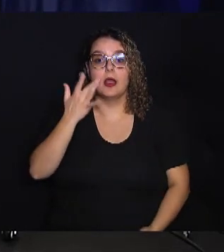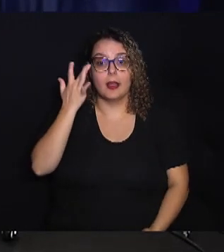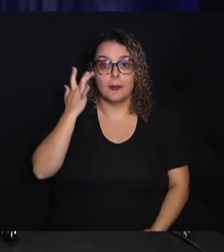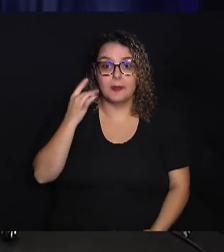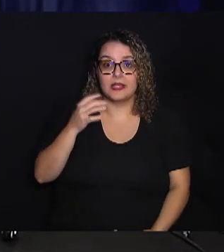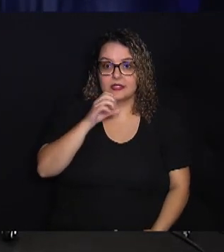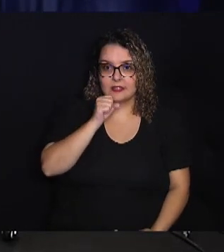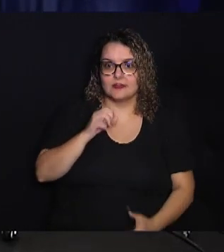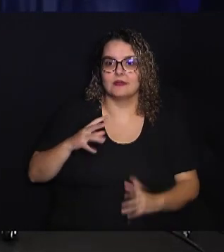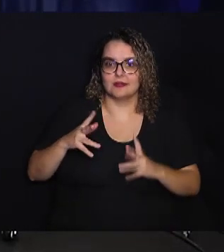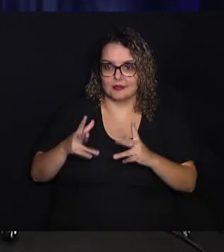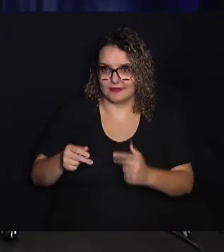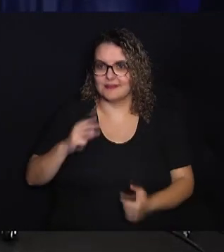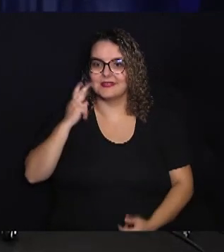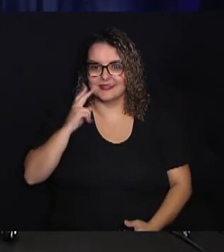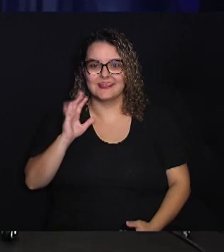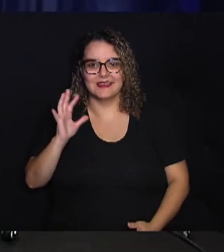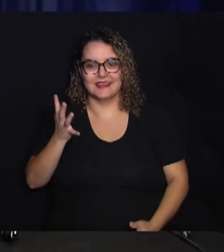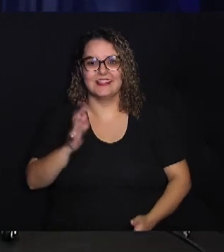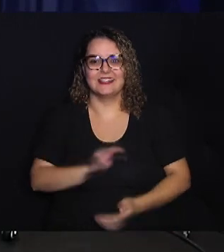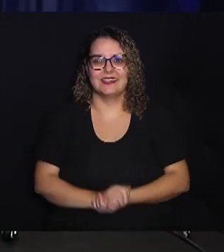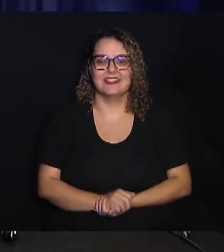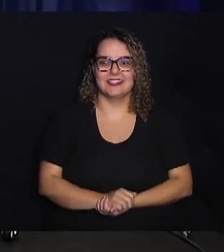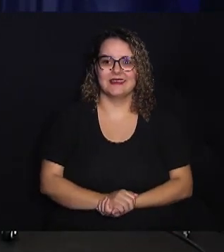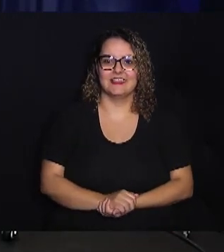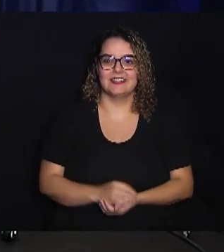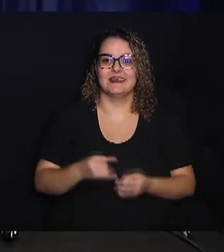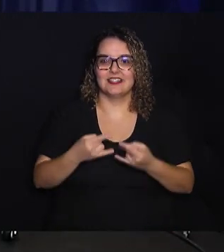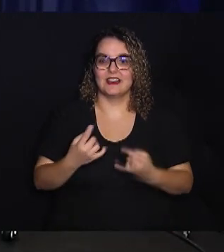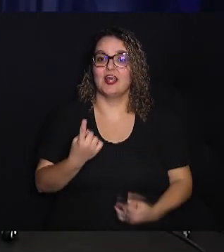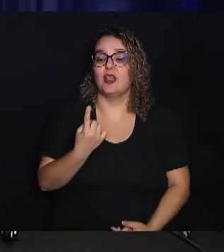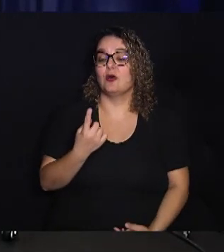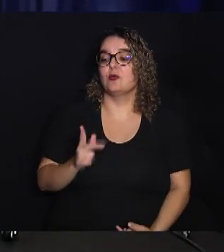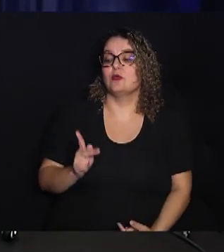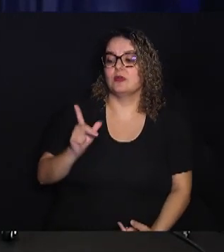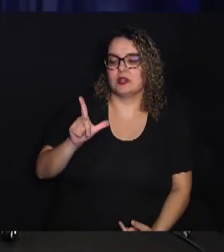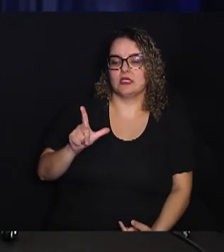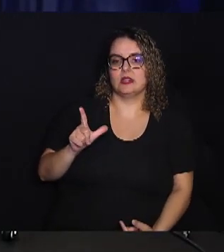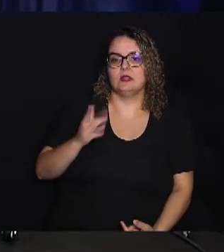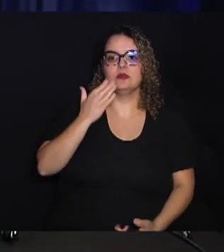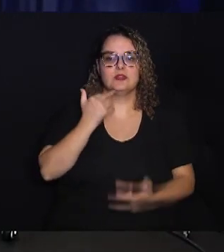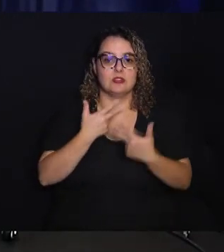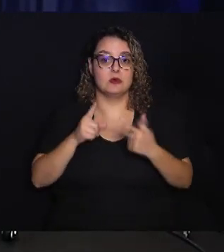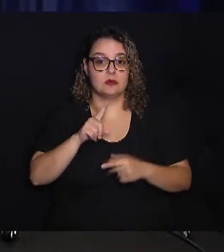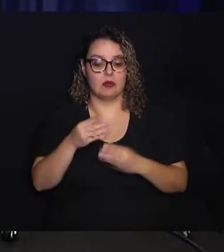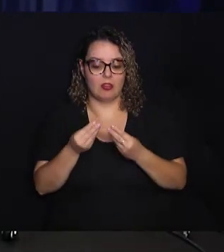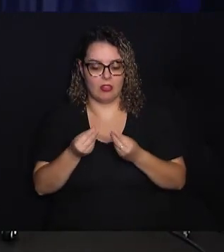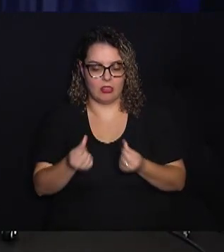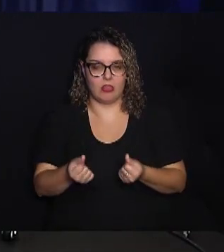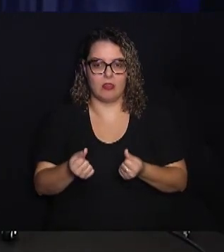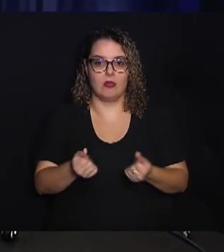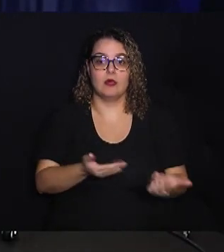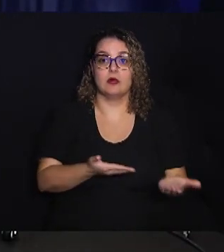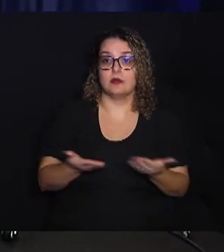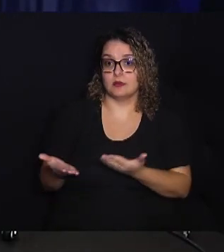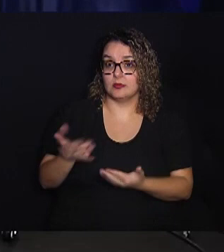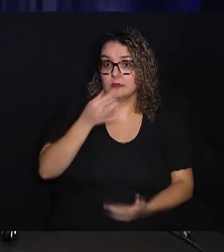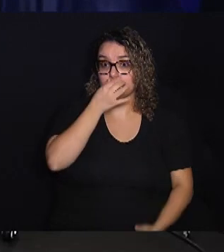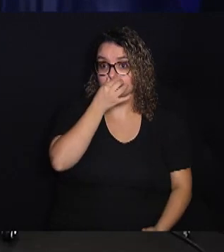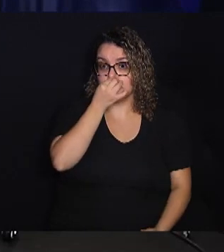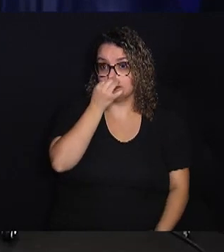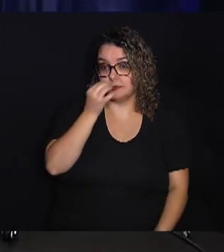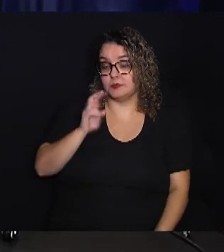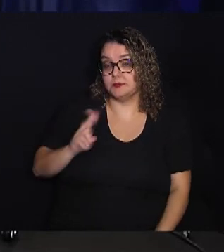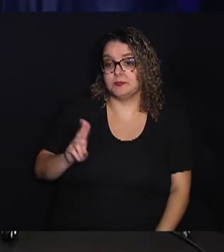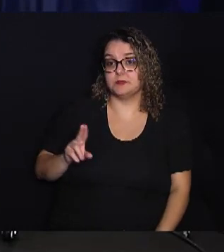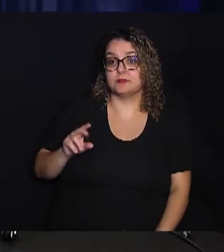Vinhedo, tudo em Vinhedo acontecendo, né? O ingresso é 1 quilo de alimento não perecível e a apresentação, o nome da apresentação